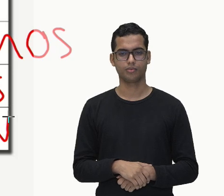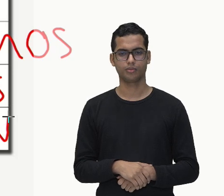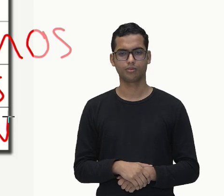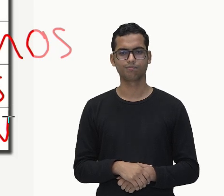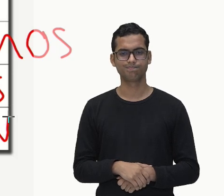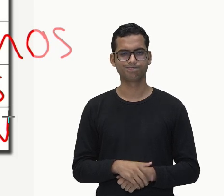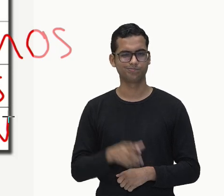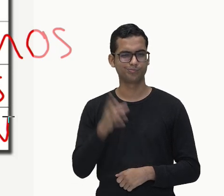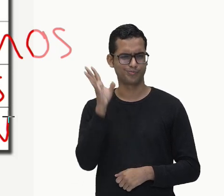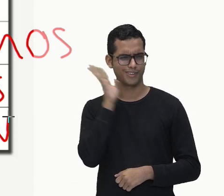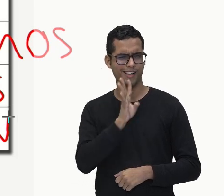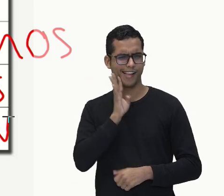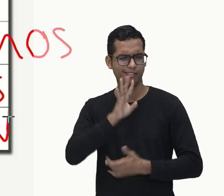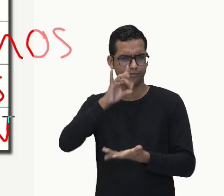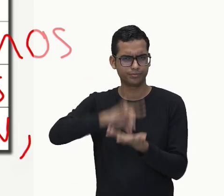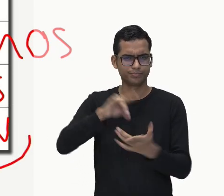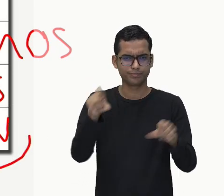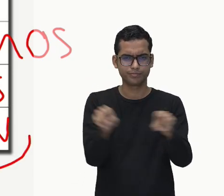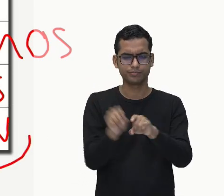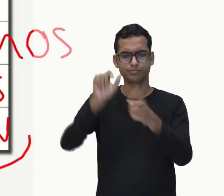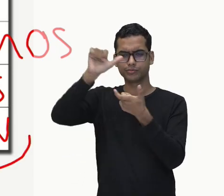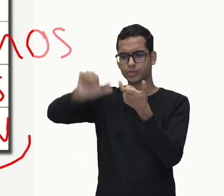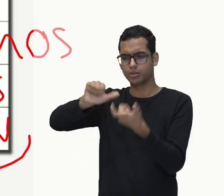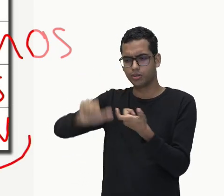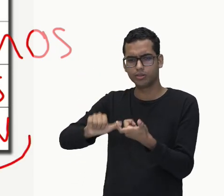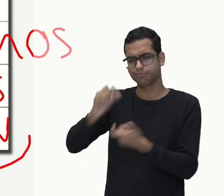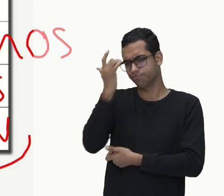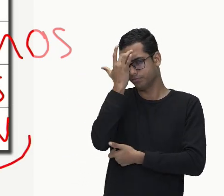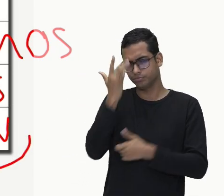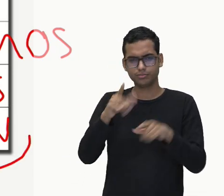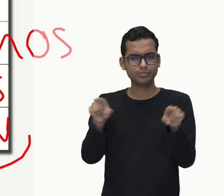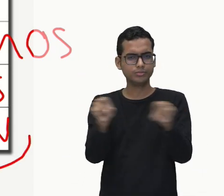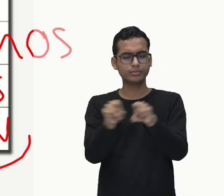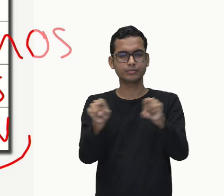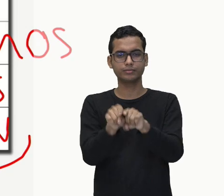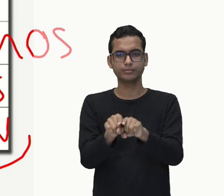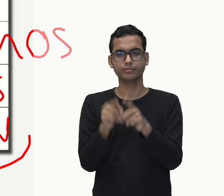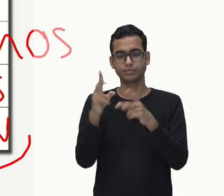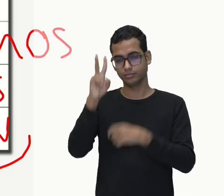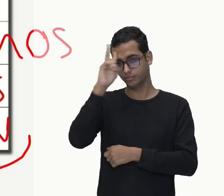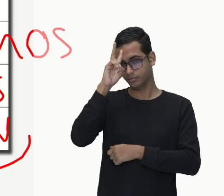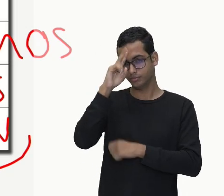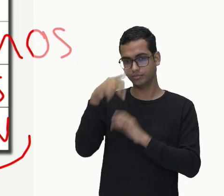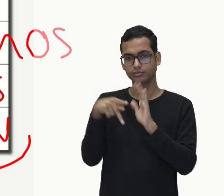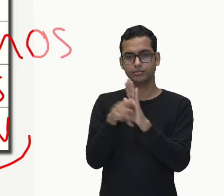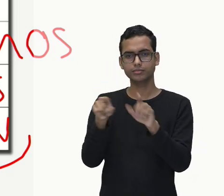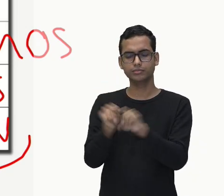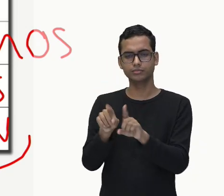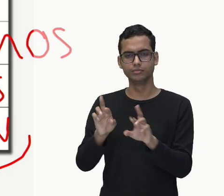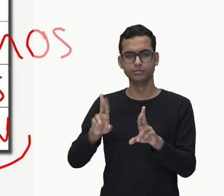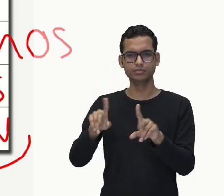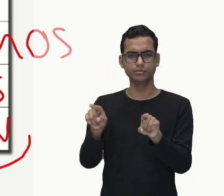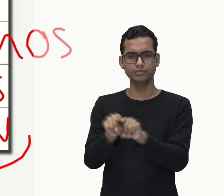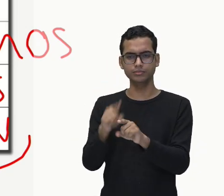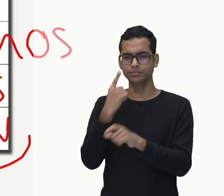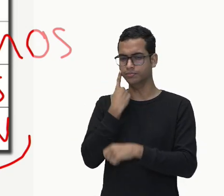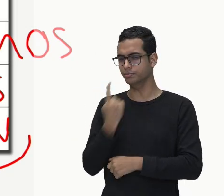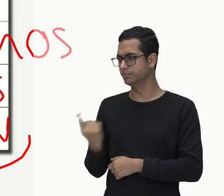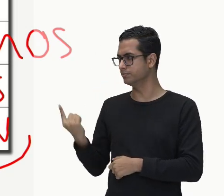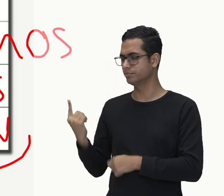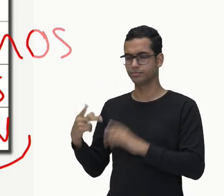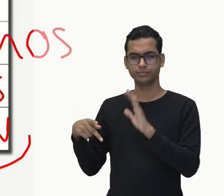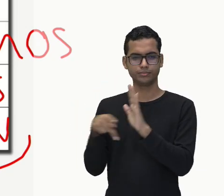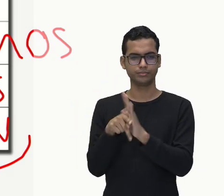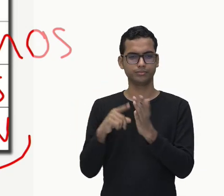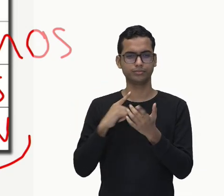né, de conjugar, pessoal? Lembrando que a terceira pessoa termina em N e não em M, como na língua portuguesa. Não é super fácil? É legal